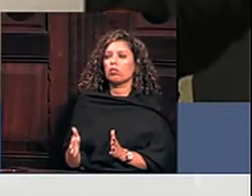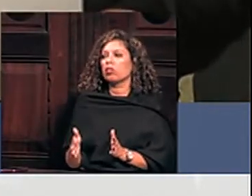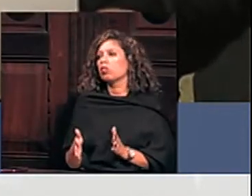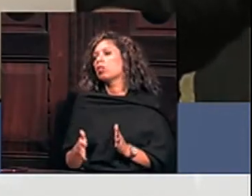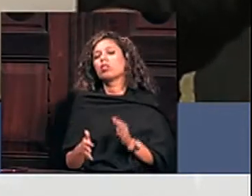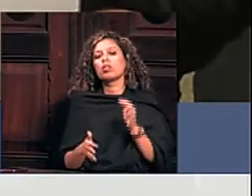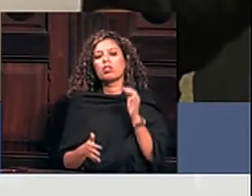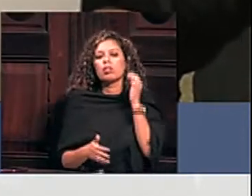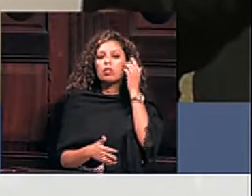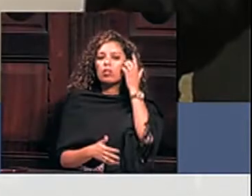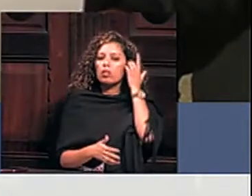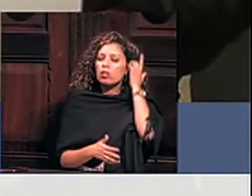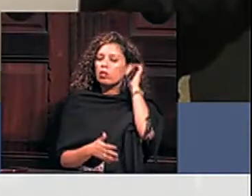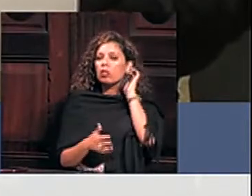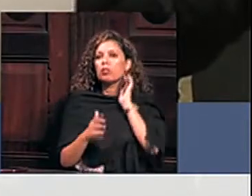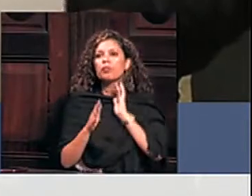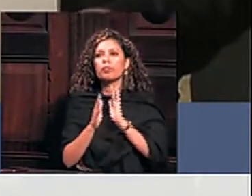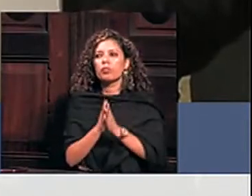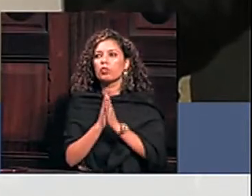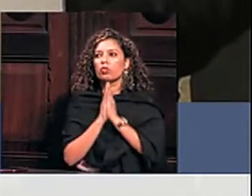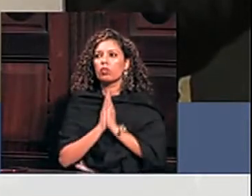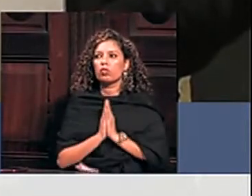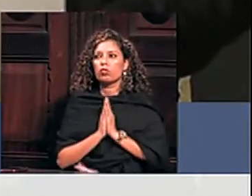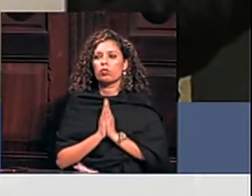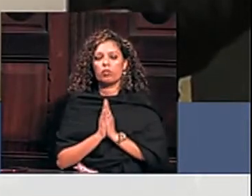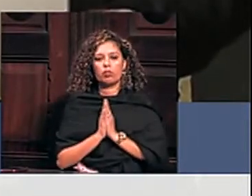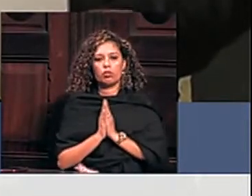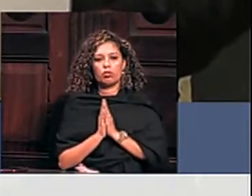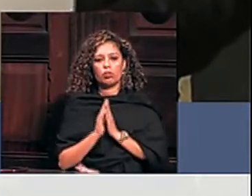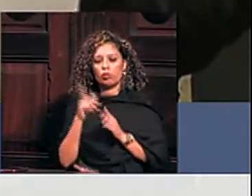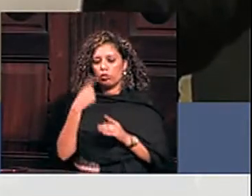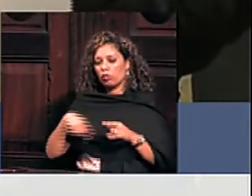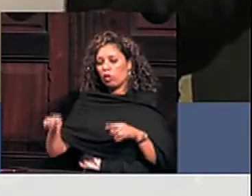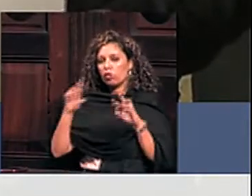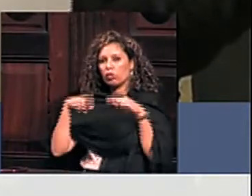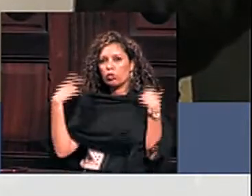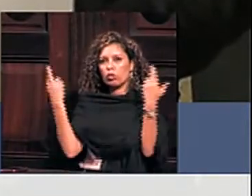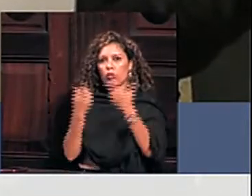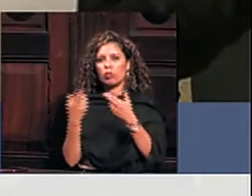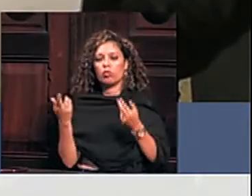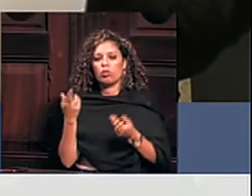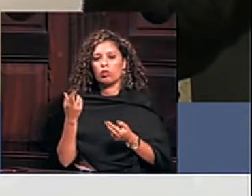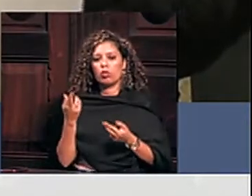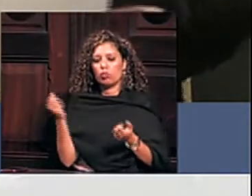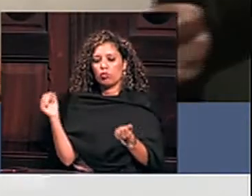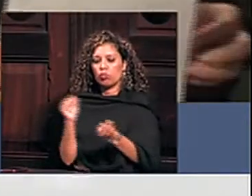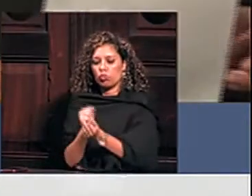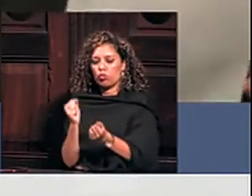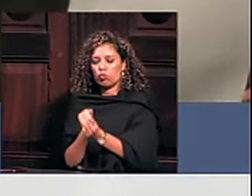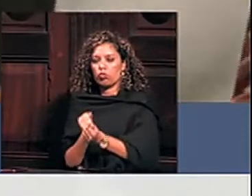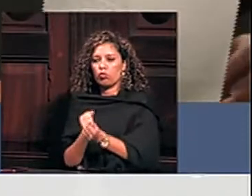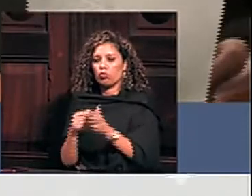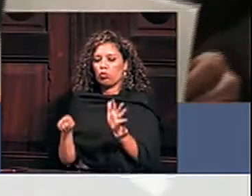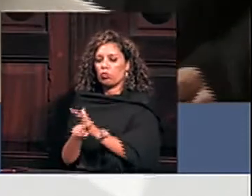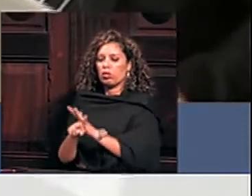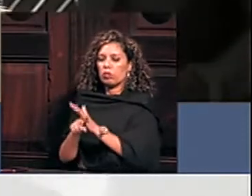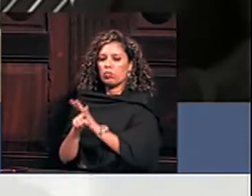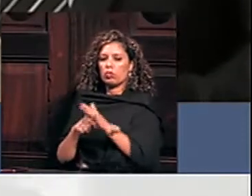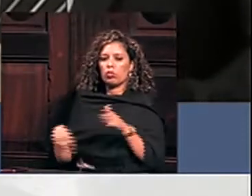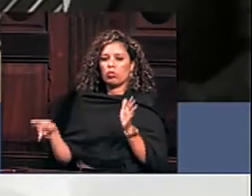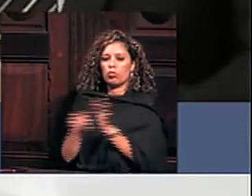presidente? Por favor. Reunido com o procurador-geral do Estado e